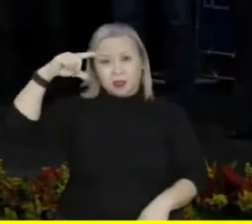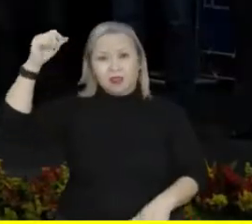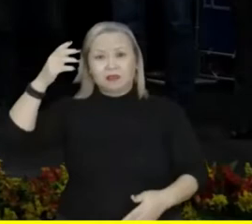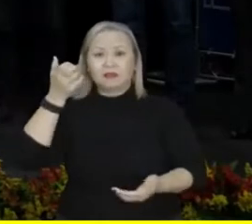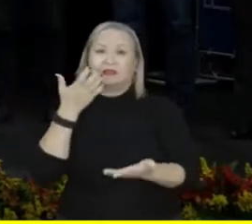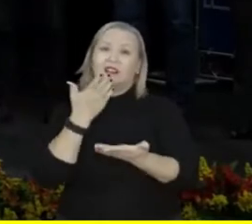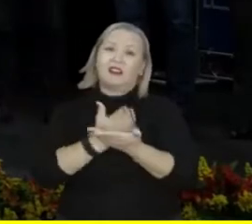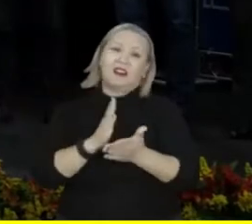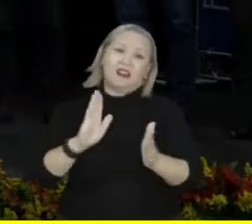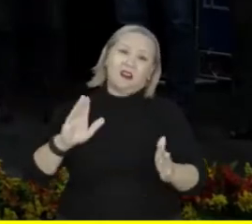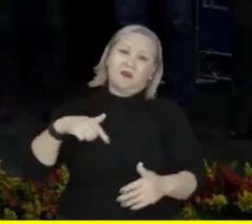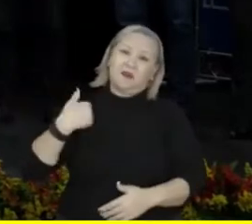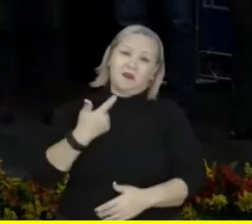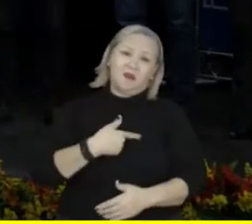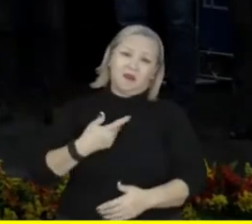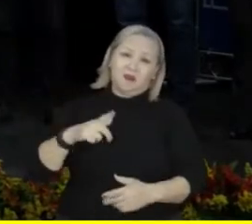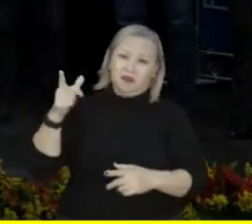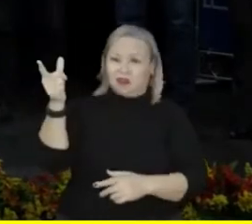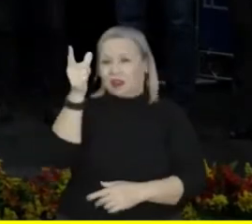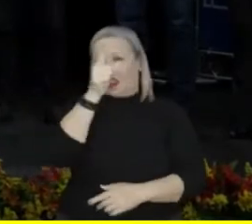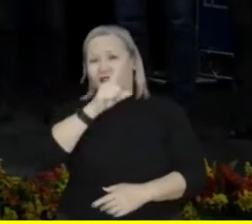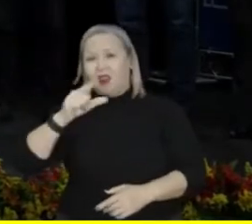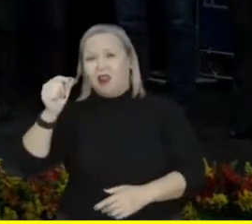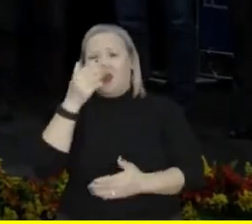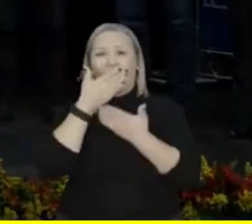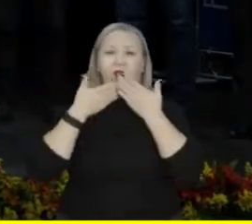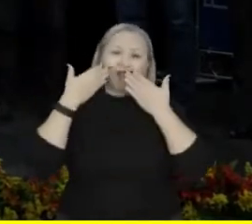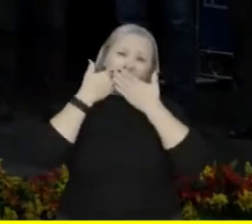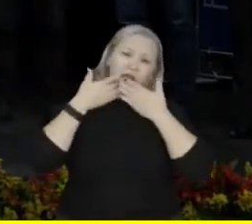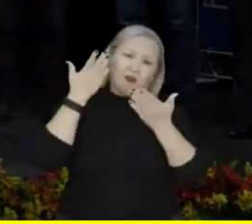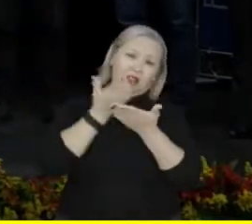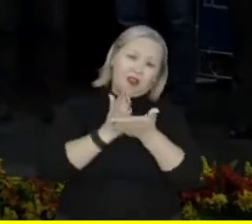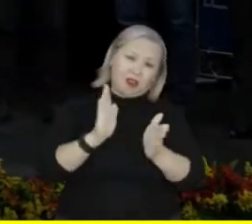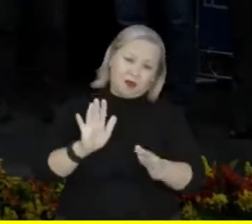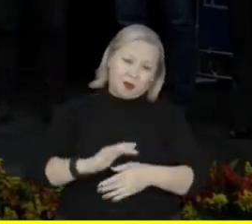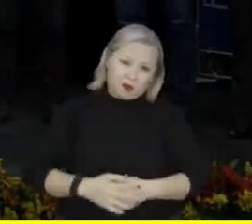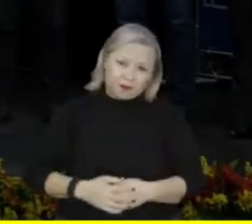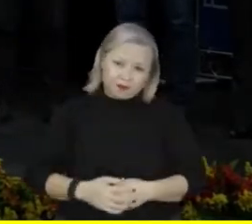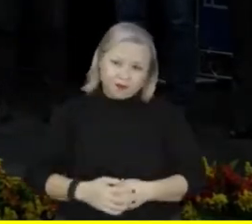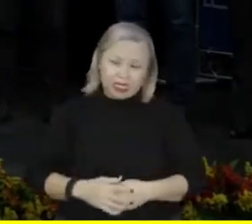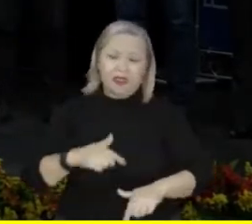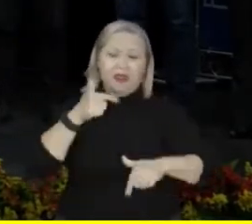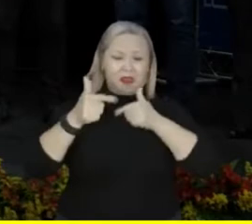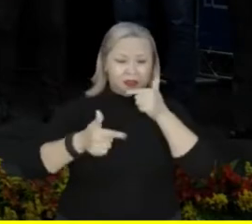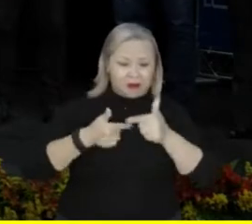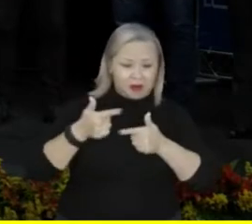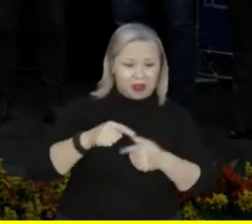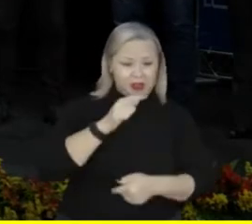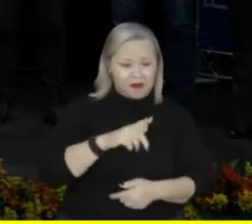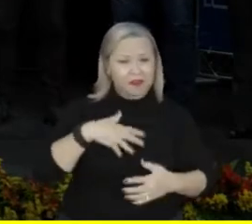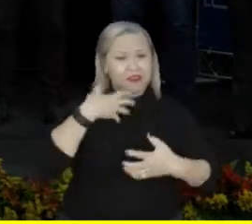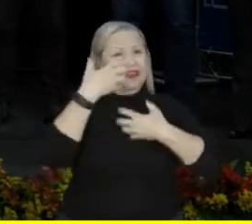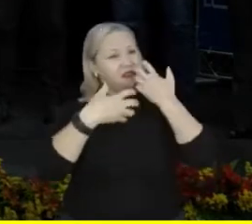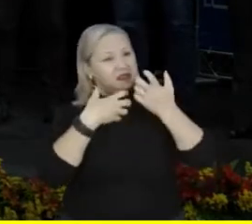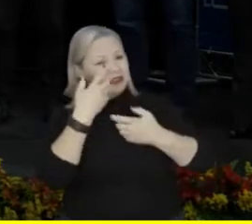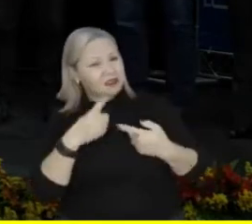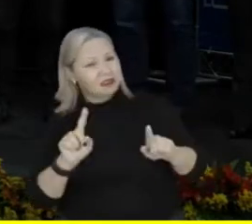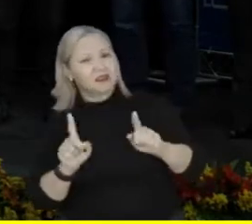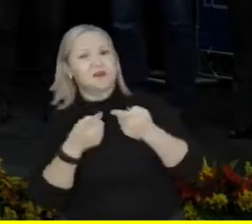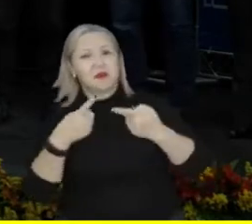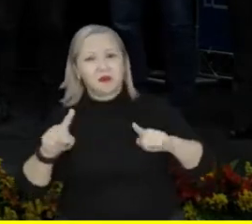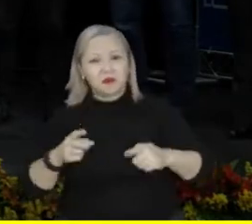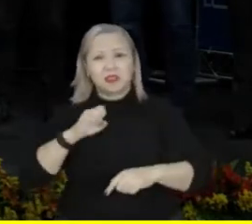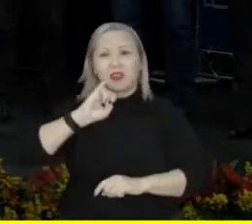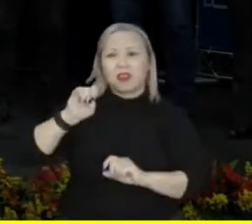Se prepare porque nós vamos trabalhar você vai continuar cantando as musiquinha aproveitar a